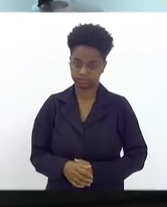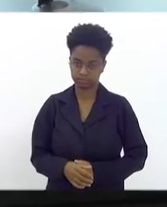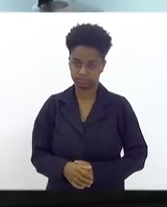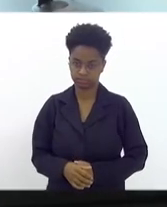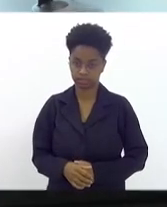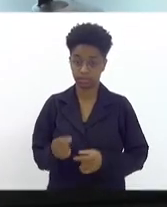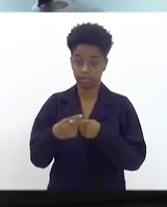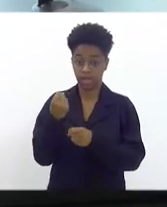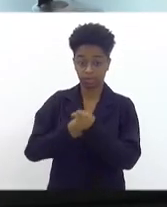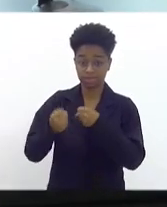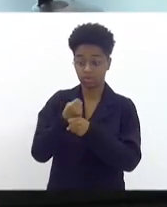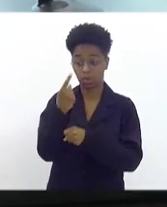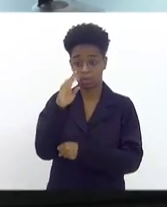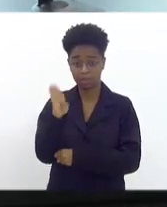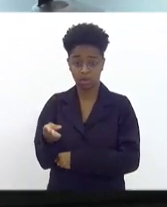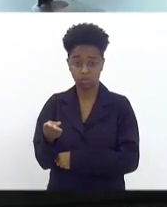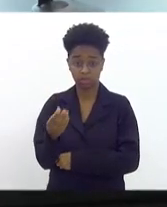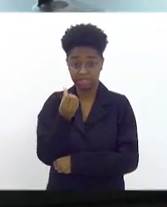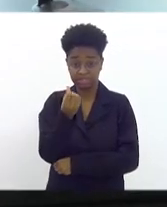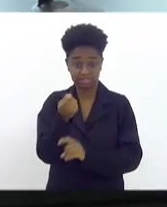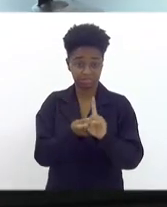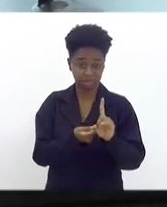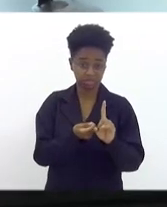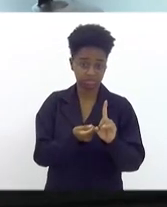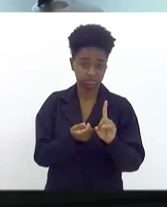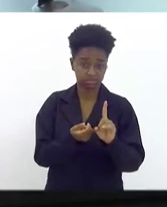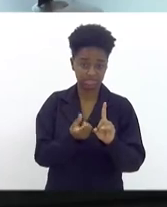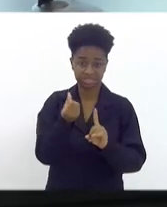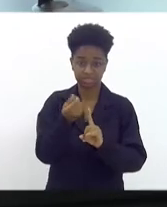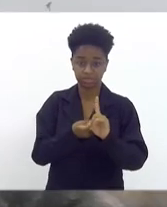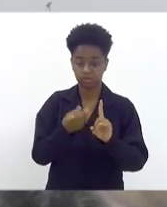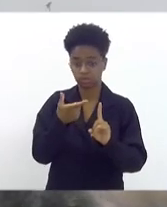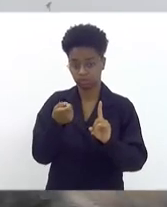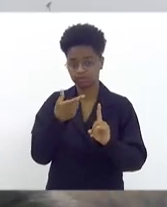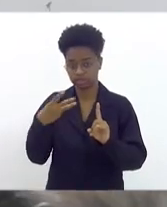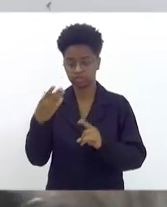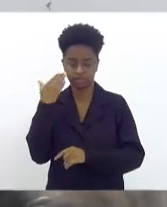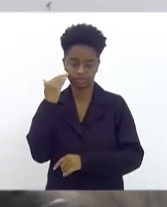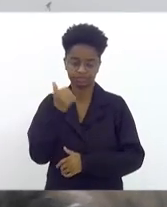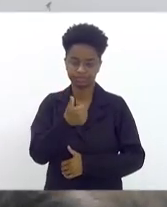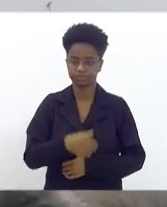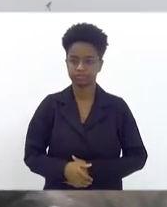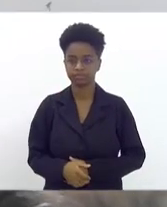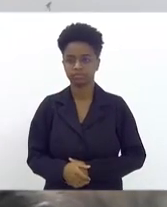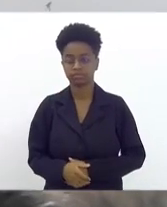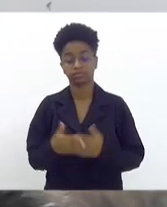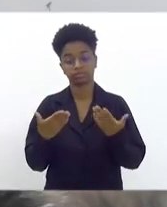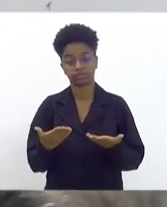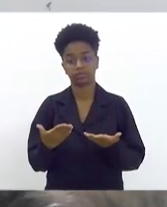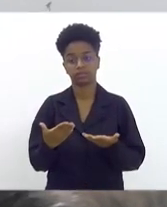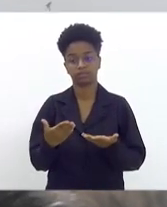passado. Em seis meses. 6 meses? 6 meses. 2023. Entendi. Então, a